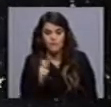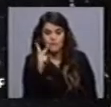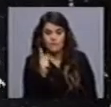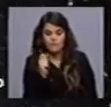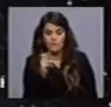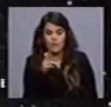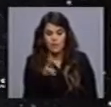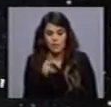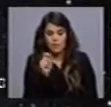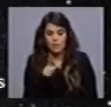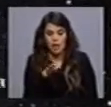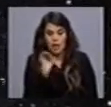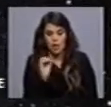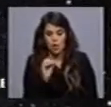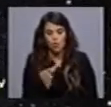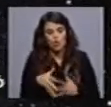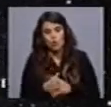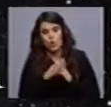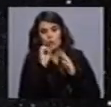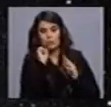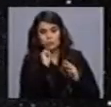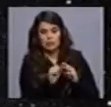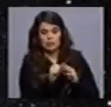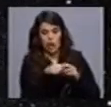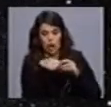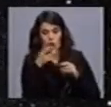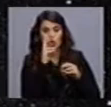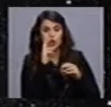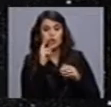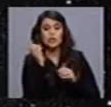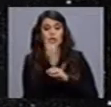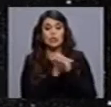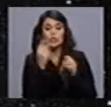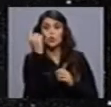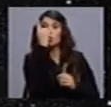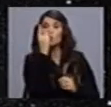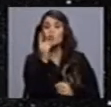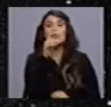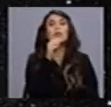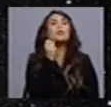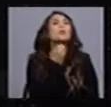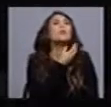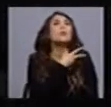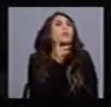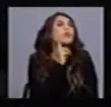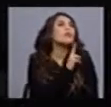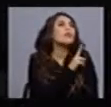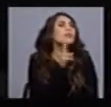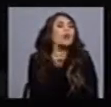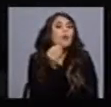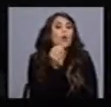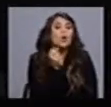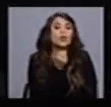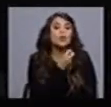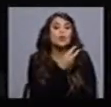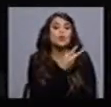está no Chile, nas estruturas do Observatório Europeu do Sul. E o que é isto que nós estamos a ver? É uma das várias galáxias anãs satélites